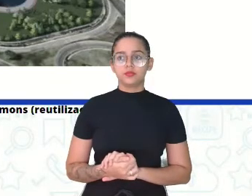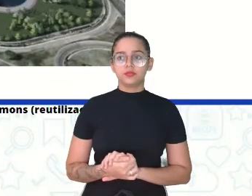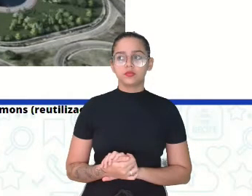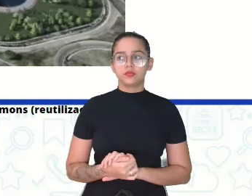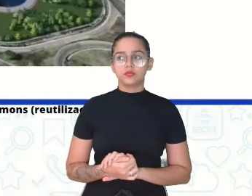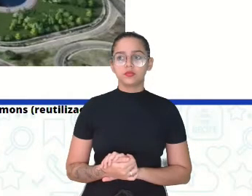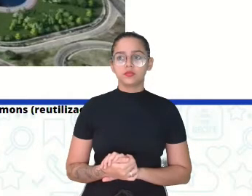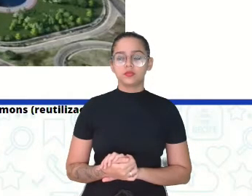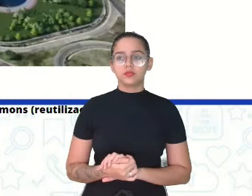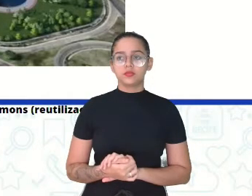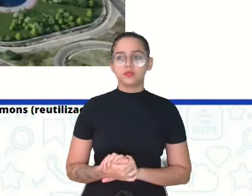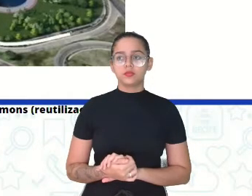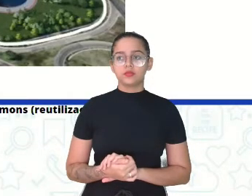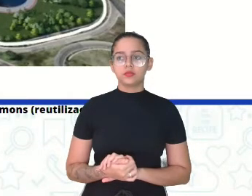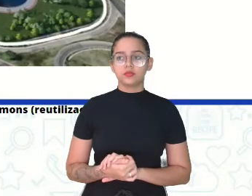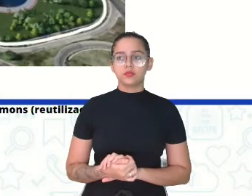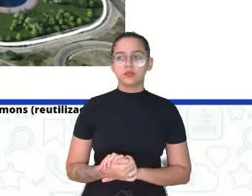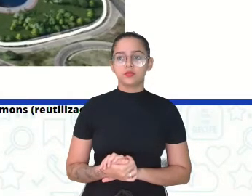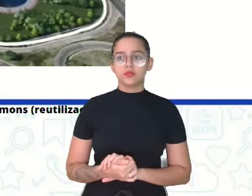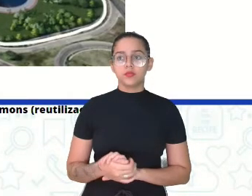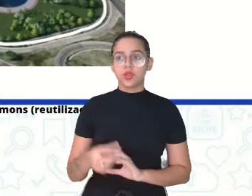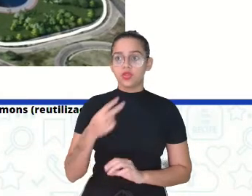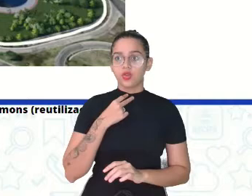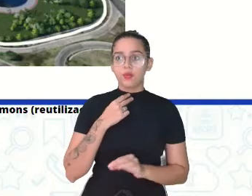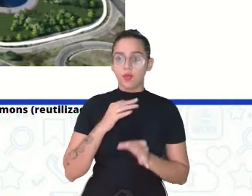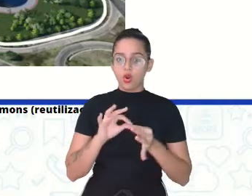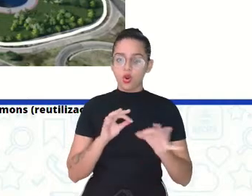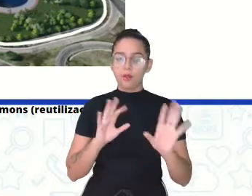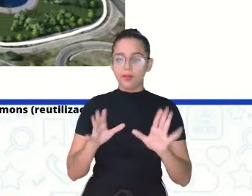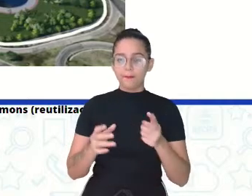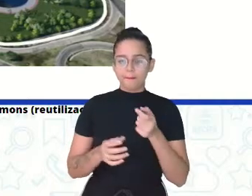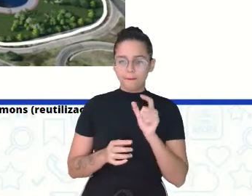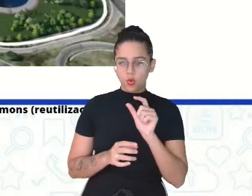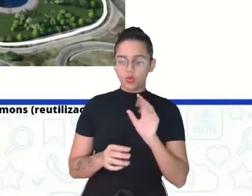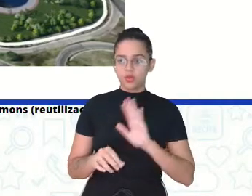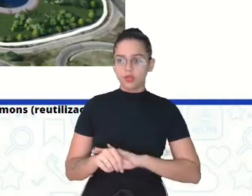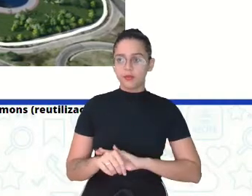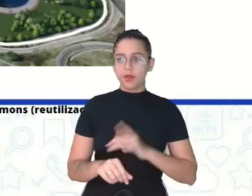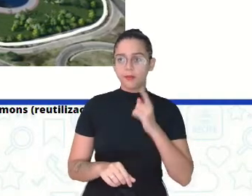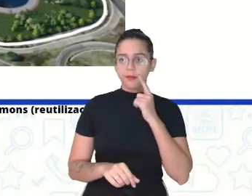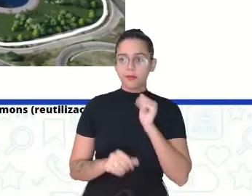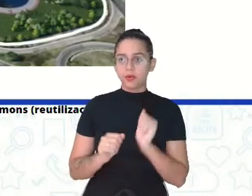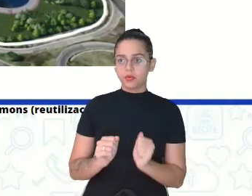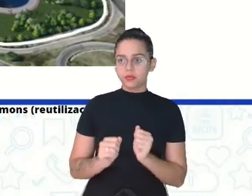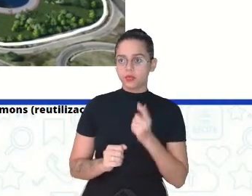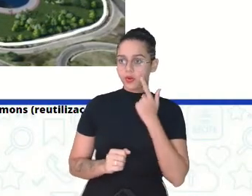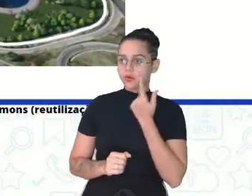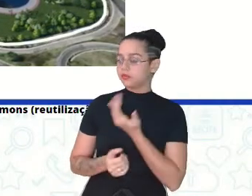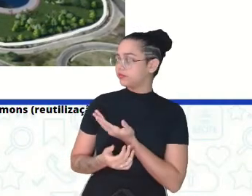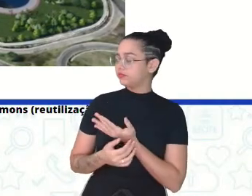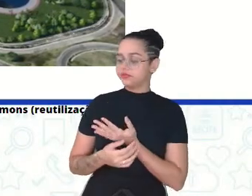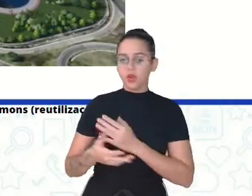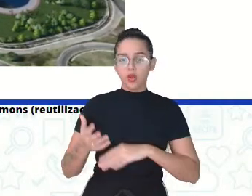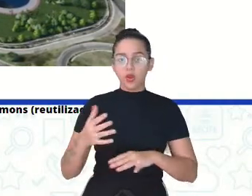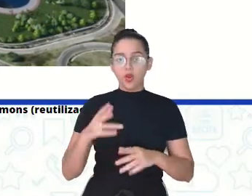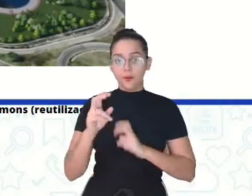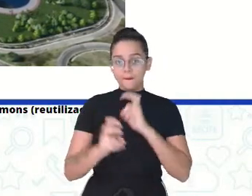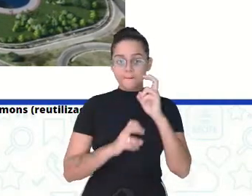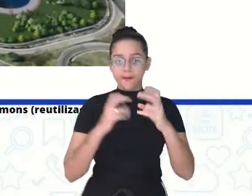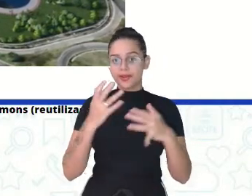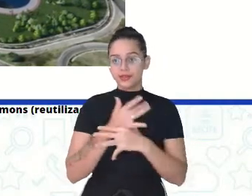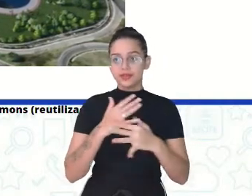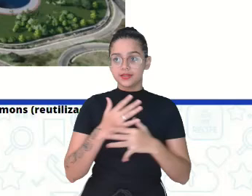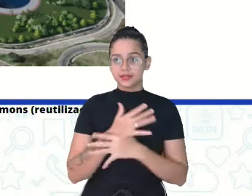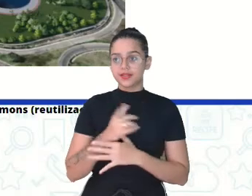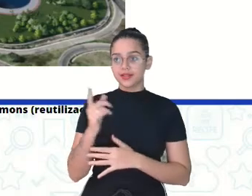não vou poder me alongar muito porque a gente está com pouco tempo, mas aqui a gente pode dar fazer o Parque da Cidade em Santa Maria